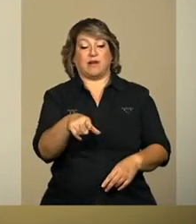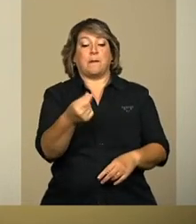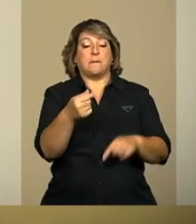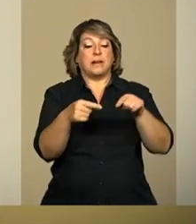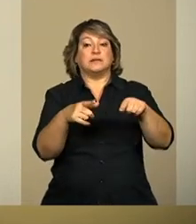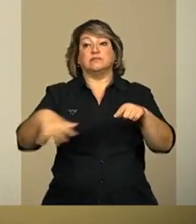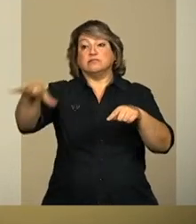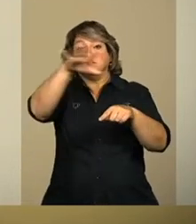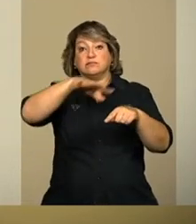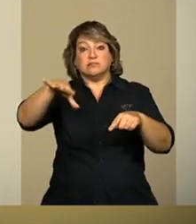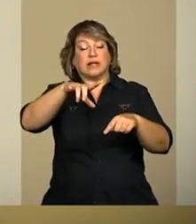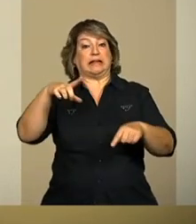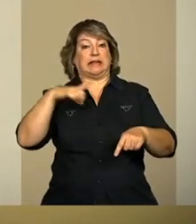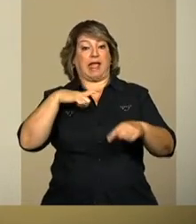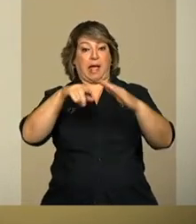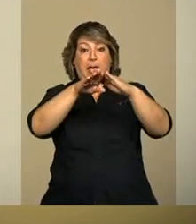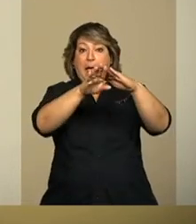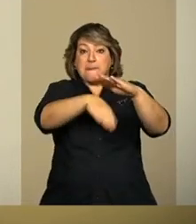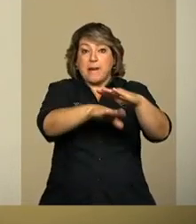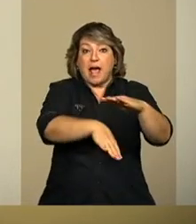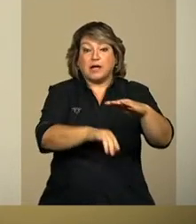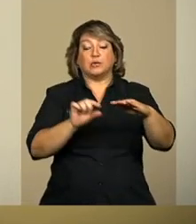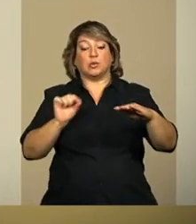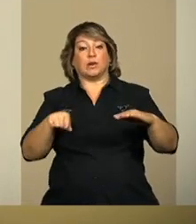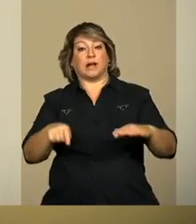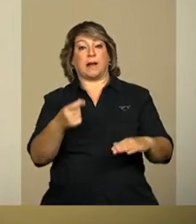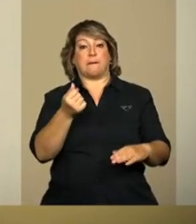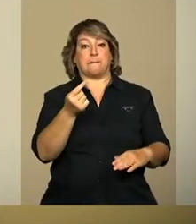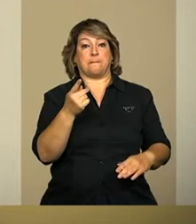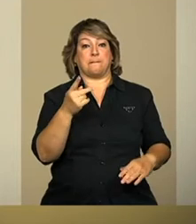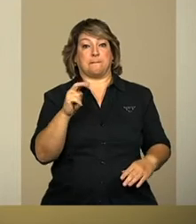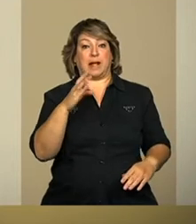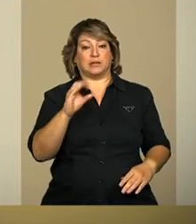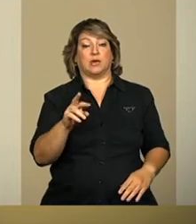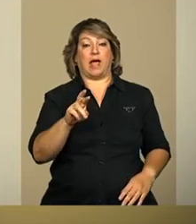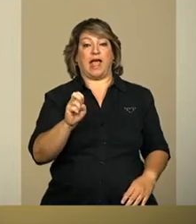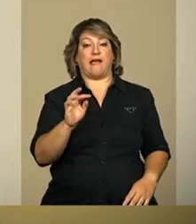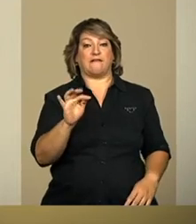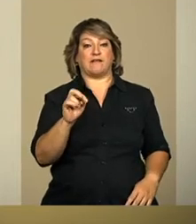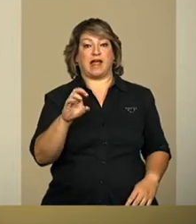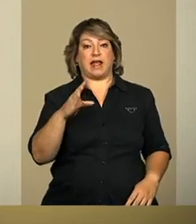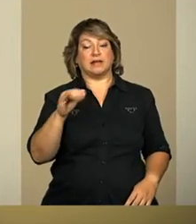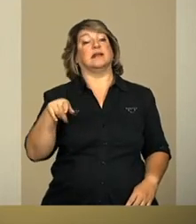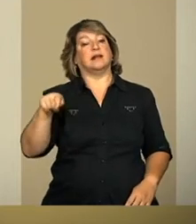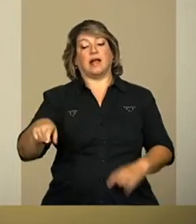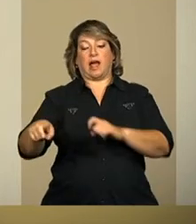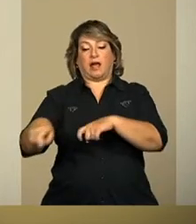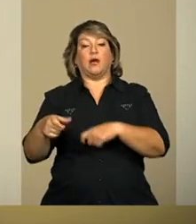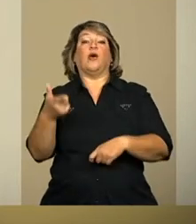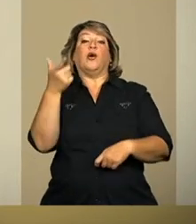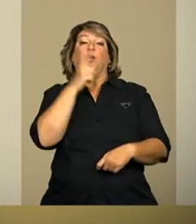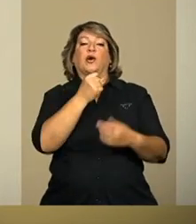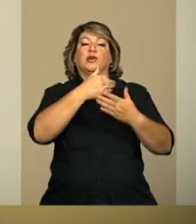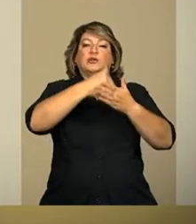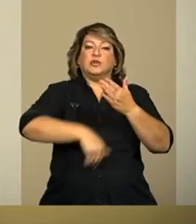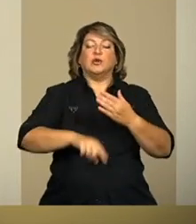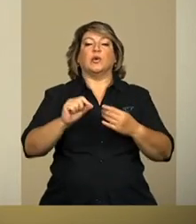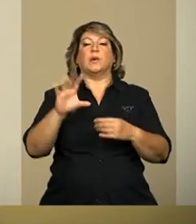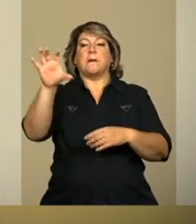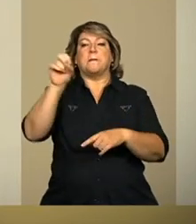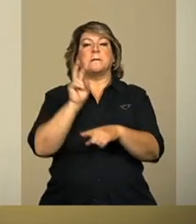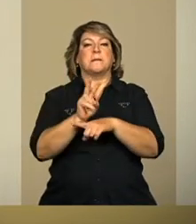mercado estiver abaixo do preço de referência o agricultor ganha um desconto no financiamento que pegou lá no